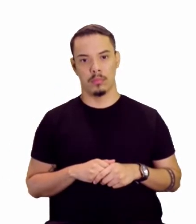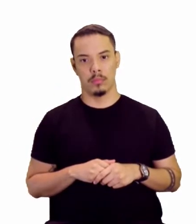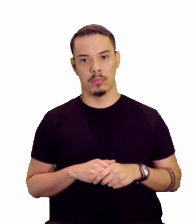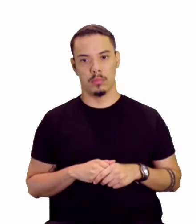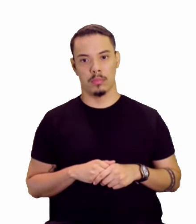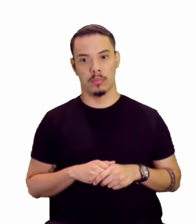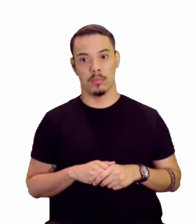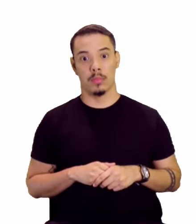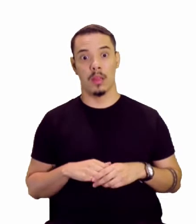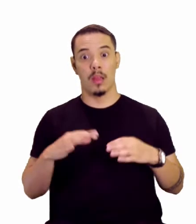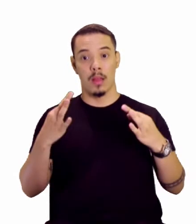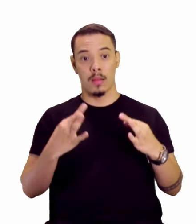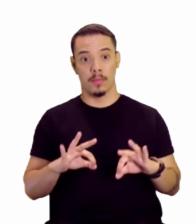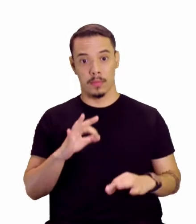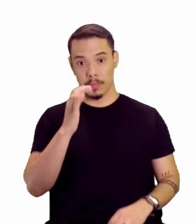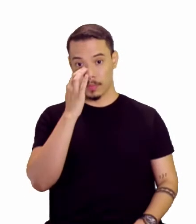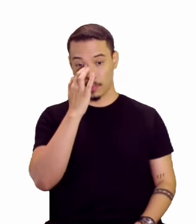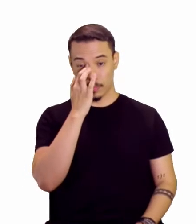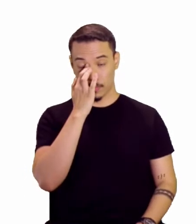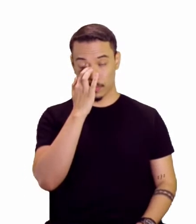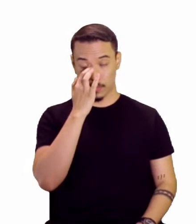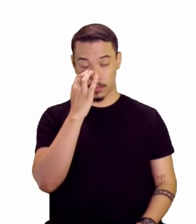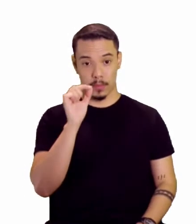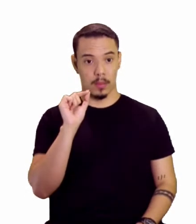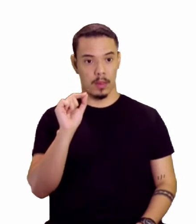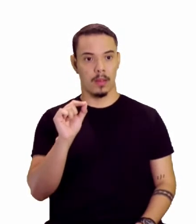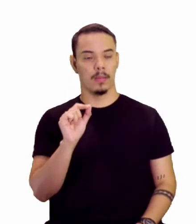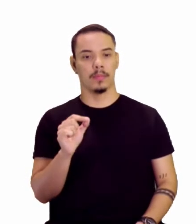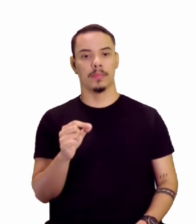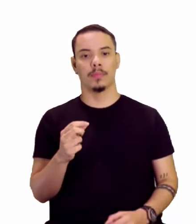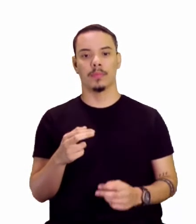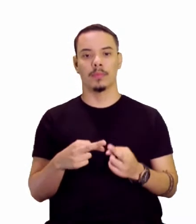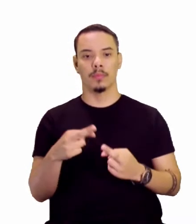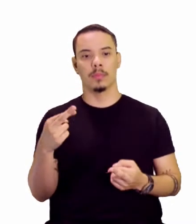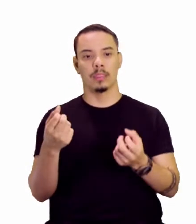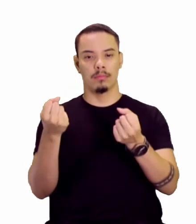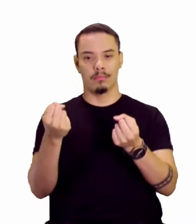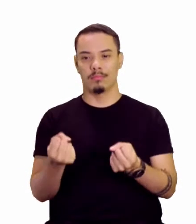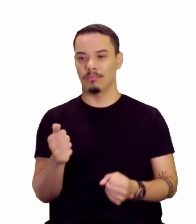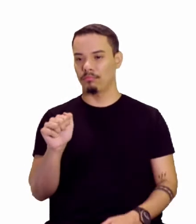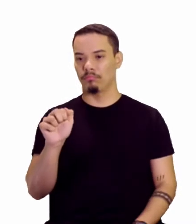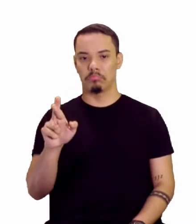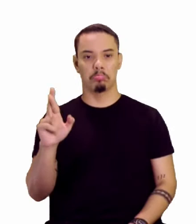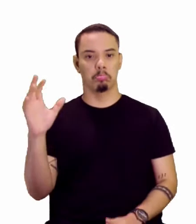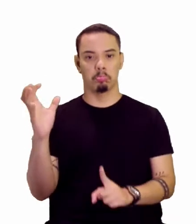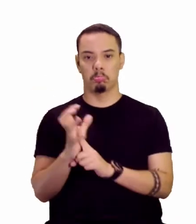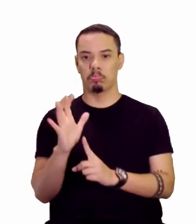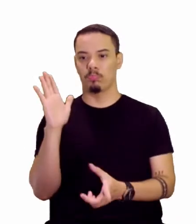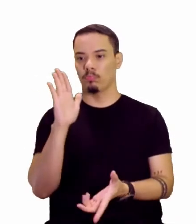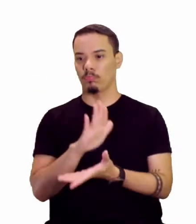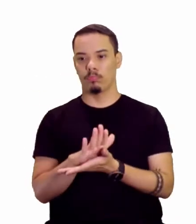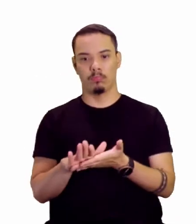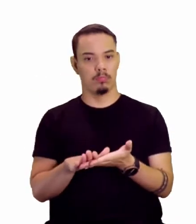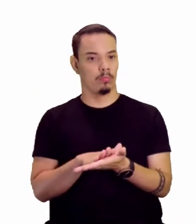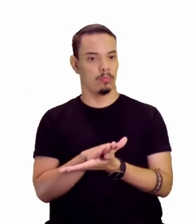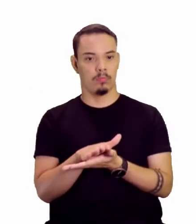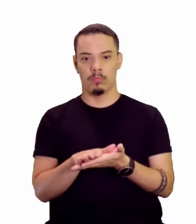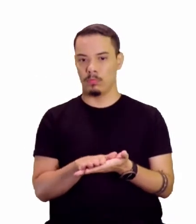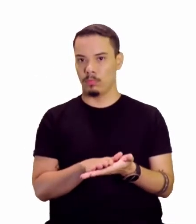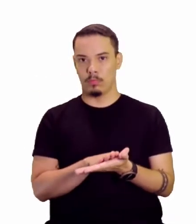Afirma-se que a resistência do ar não influenciou no resultado obtido por